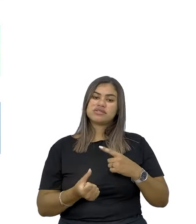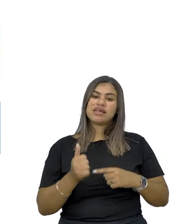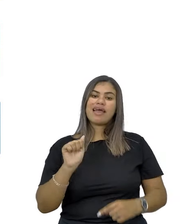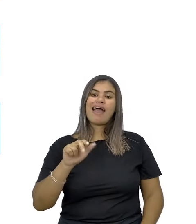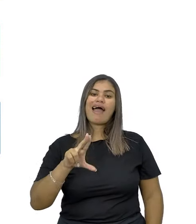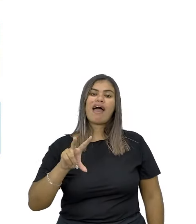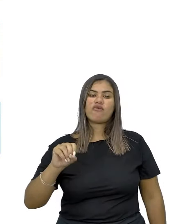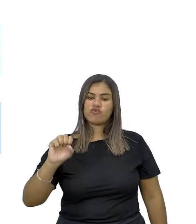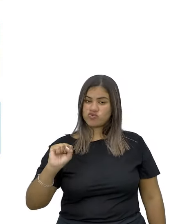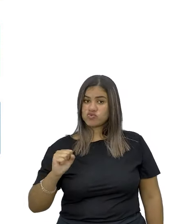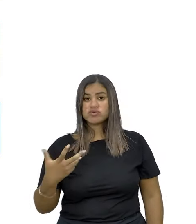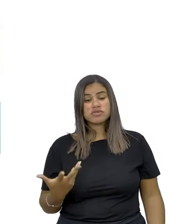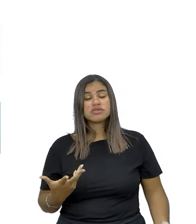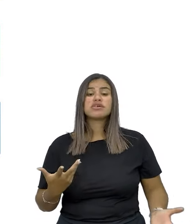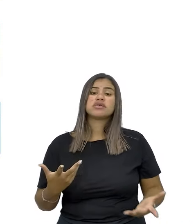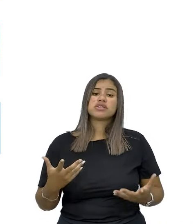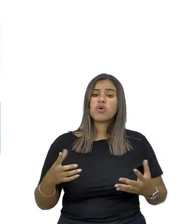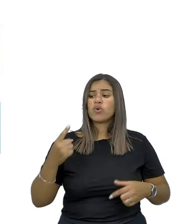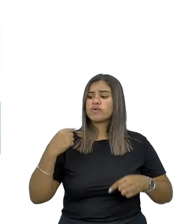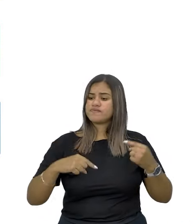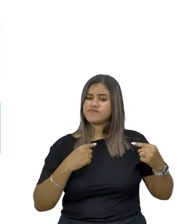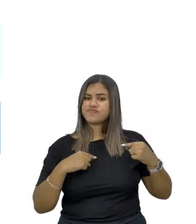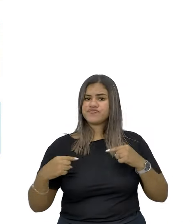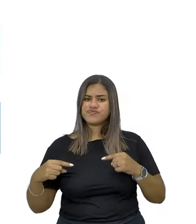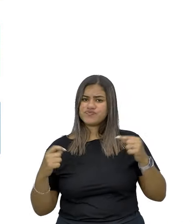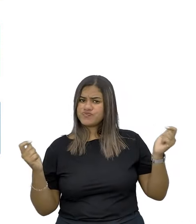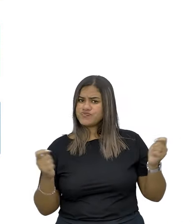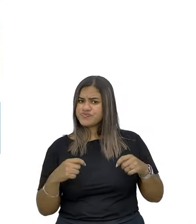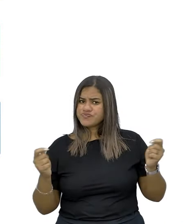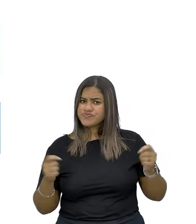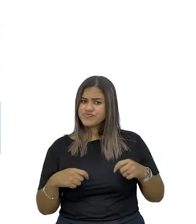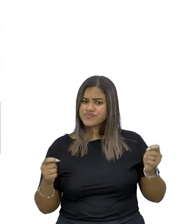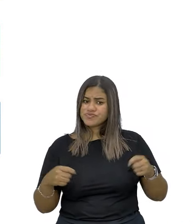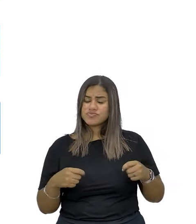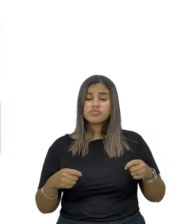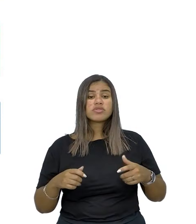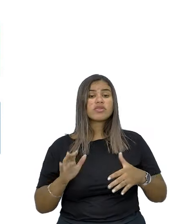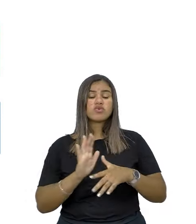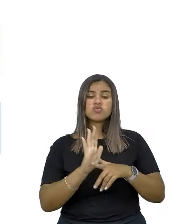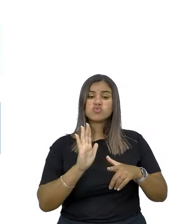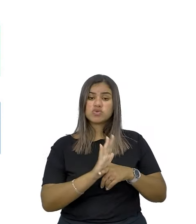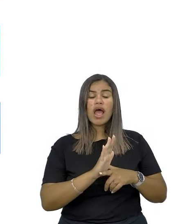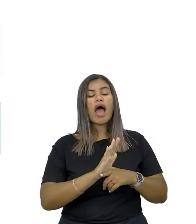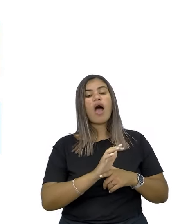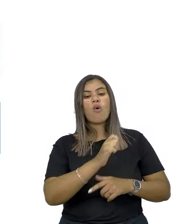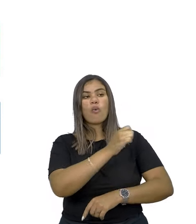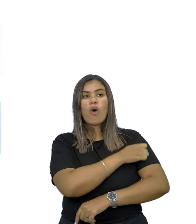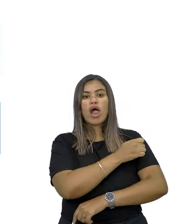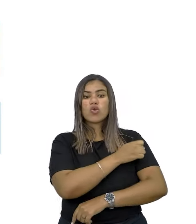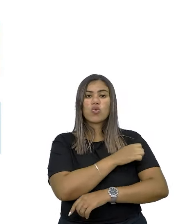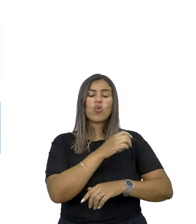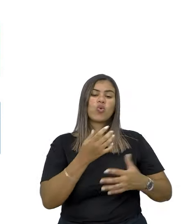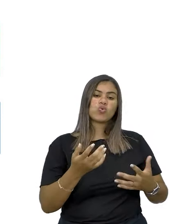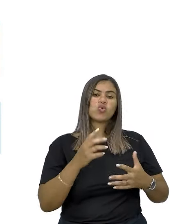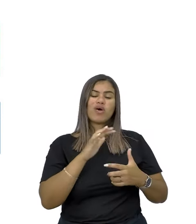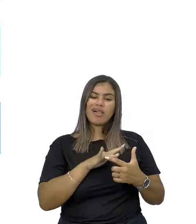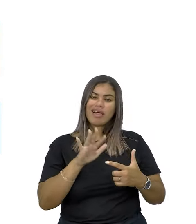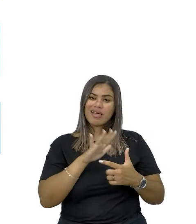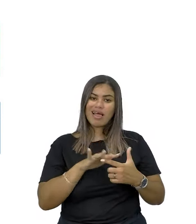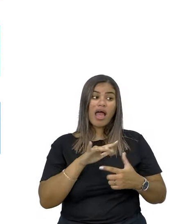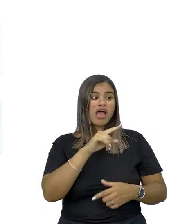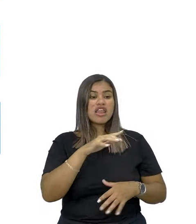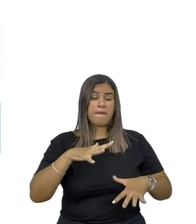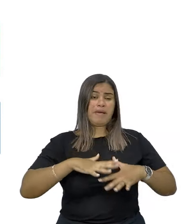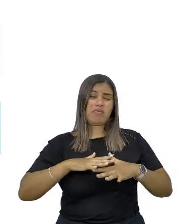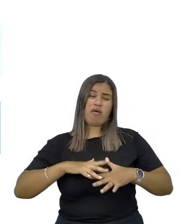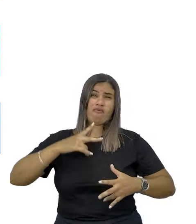legal. Será que não dá para a gente fazer essas discussões? Tornar esse aluno letrado matematicamente, não é que ele vai ficar falando de matemática o tempo inteiro,